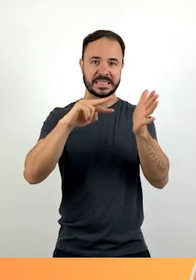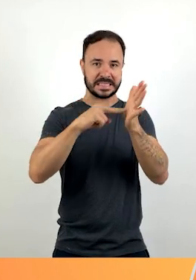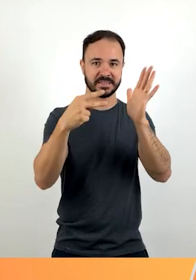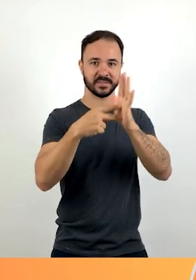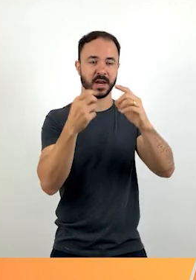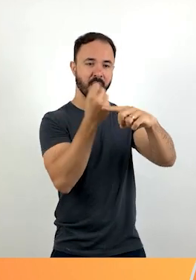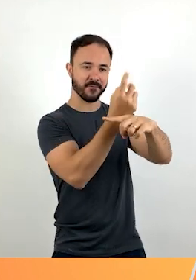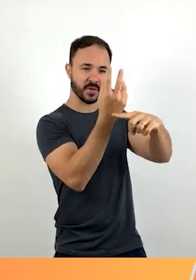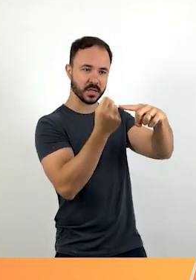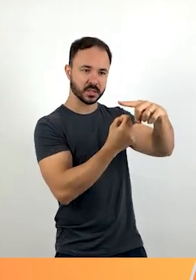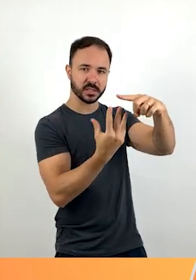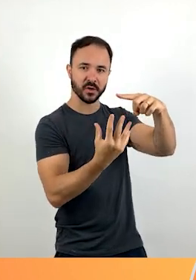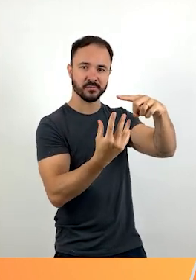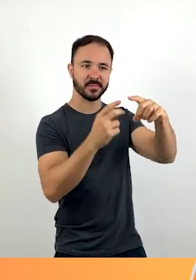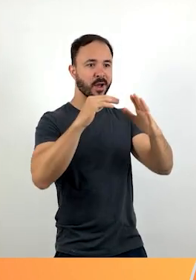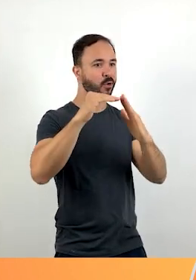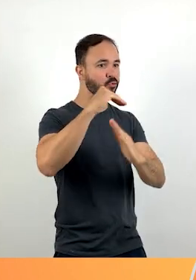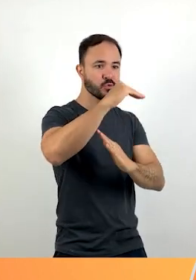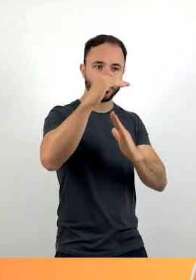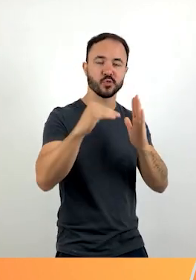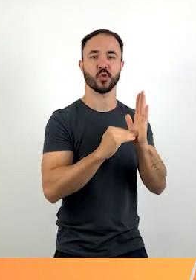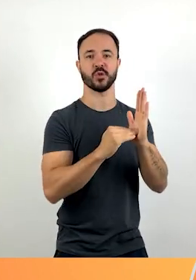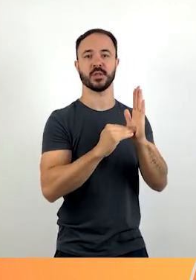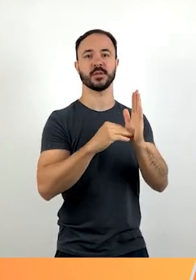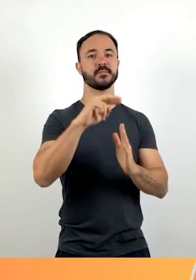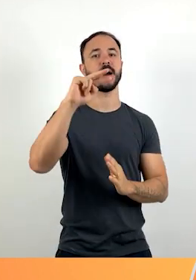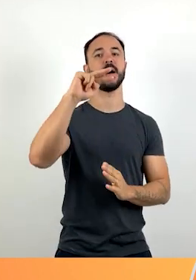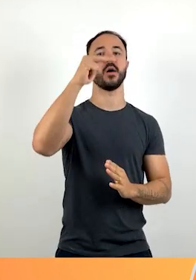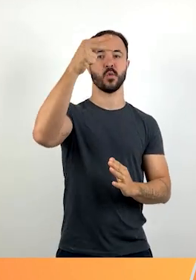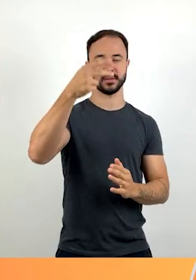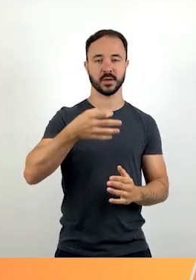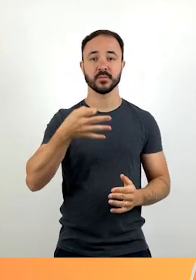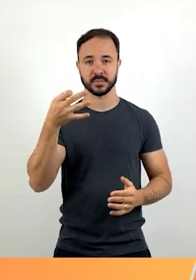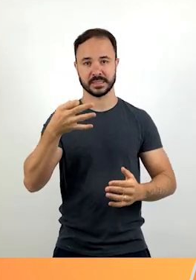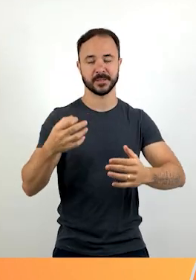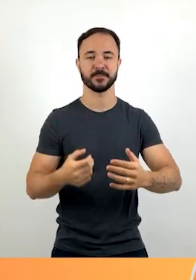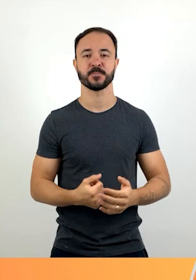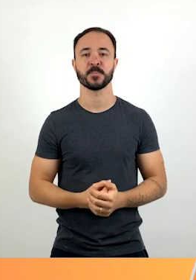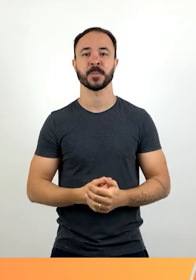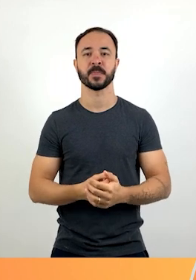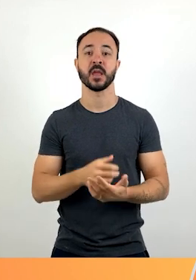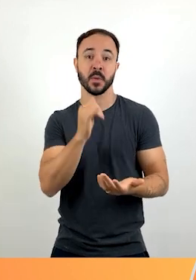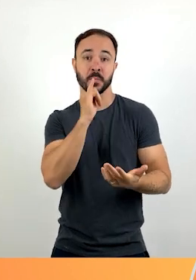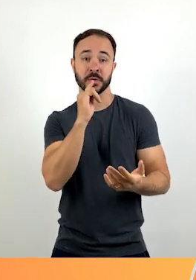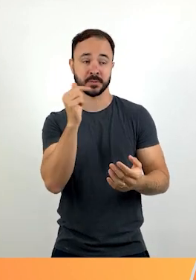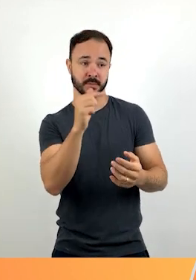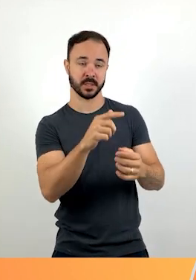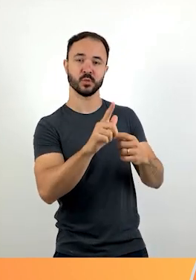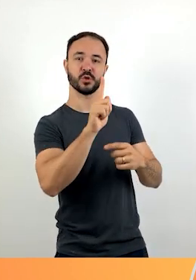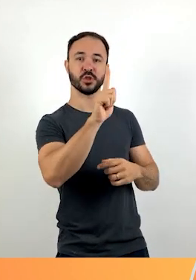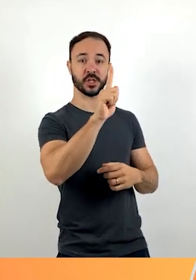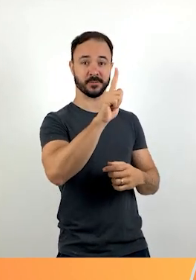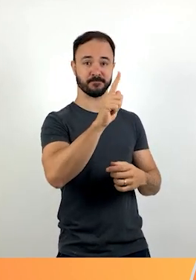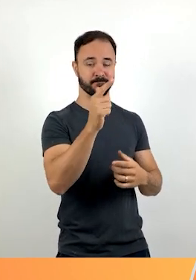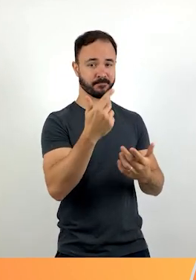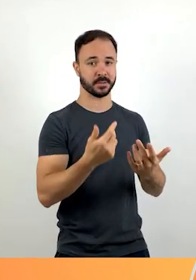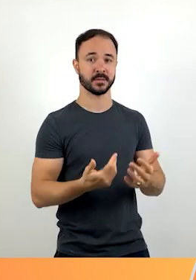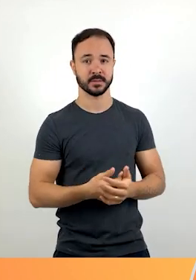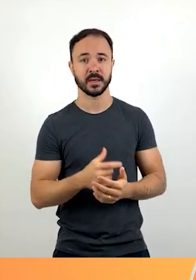fração toda. Por exemplo, aqui o item G, 2 sobre 3 elevado à terceira. Então é 2 sobre